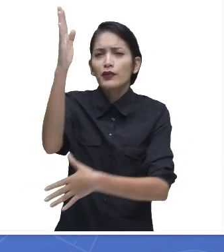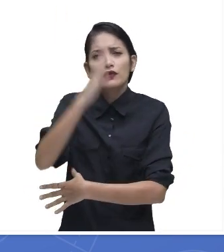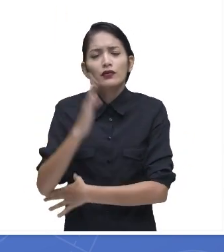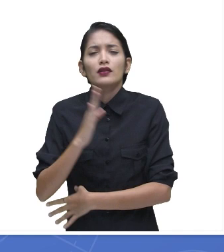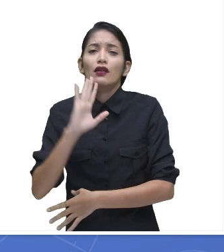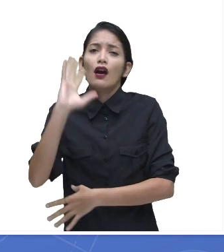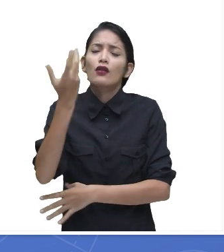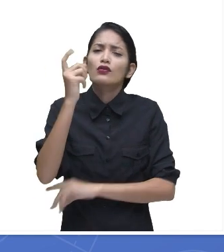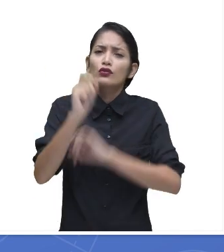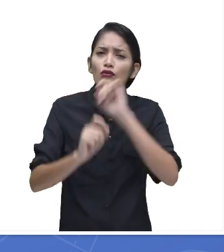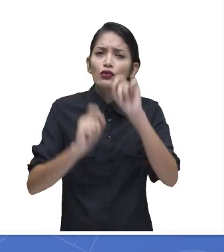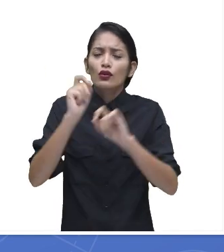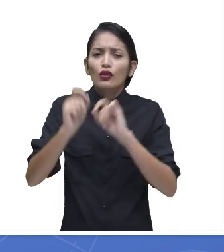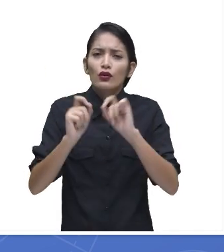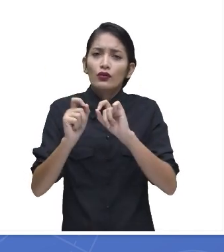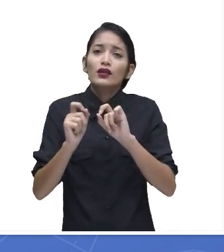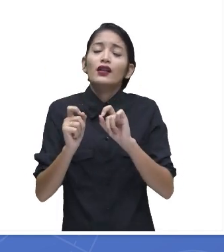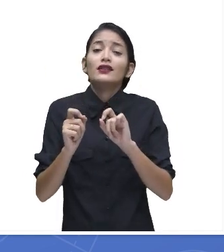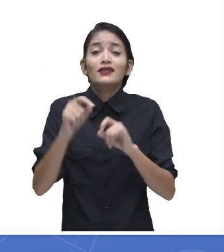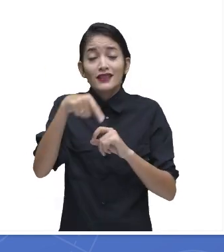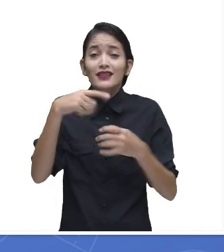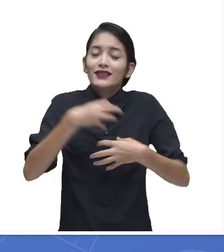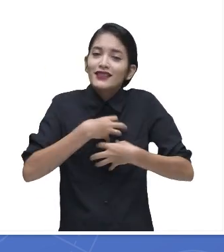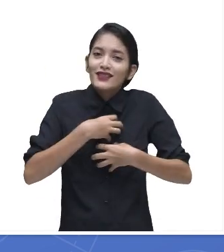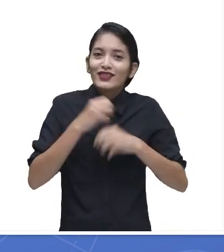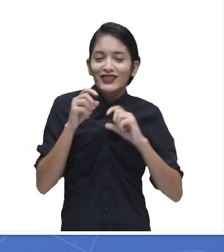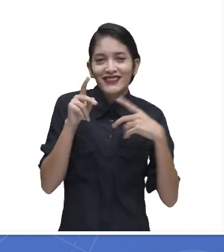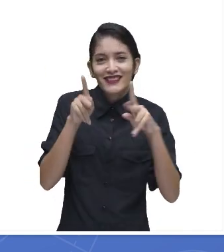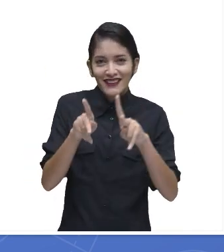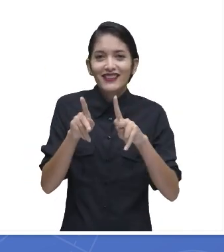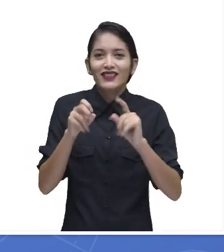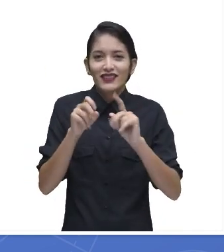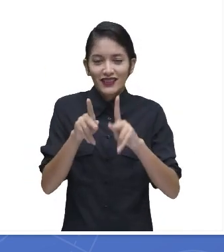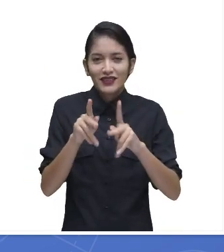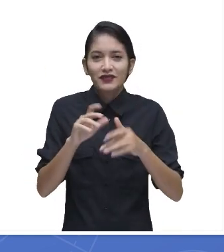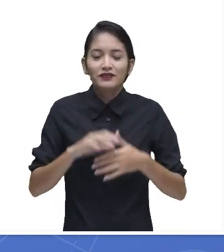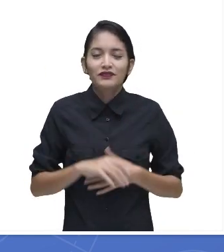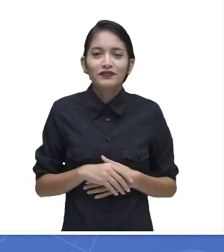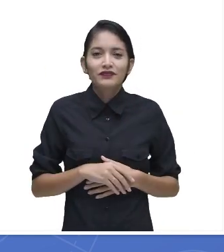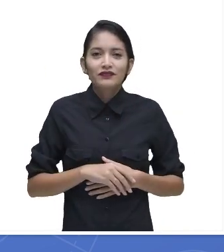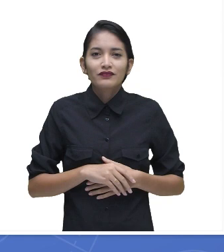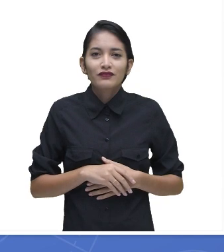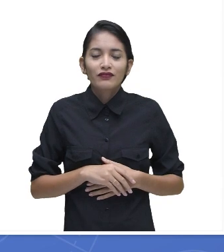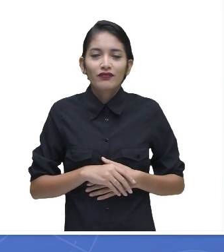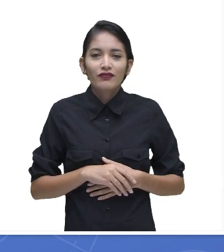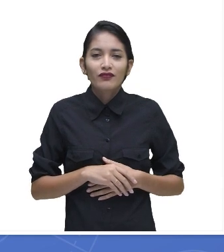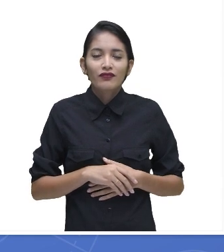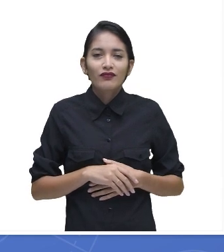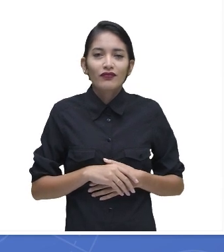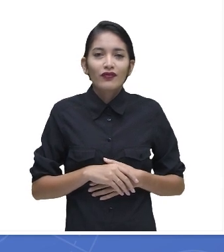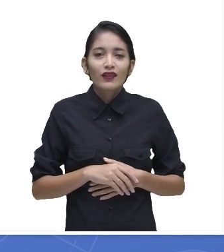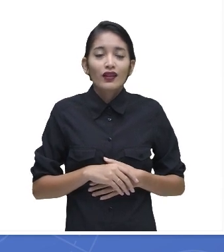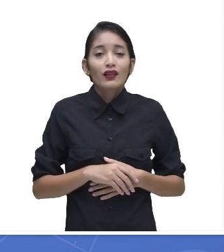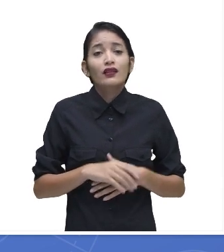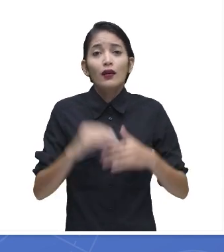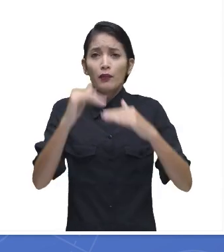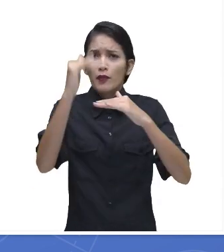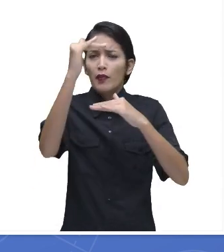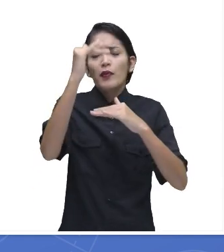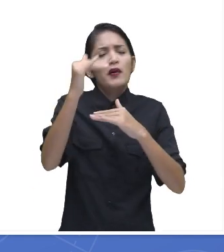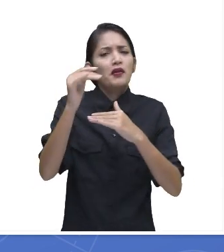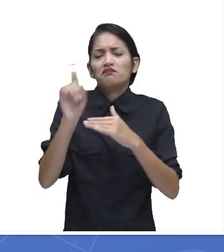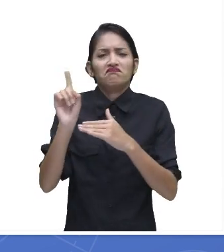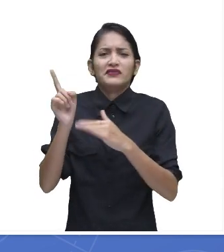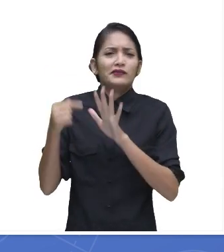acabou ocorrendo dessa forma. Ok, pessoal? As outras alternativas não mencionam